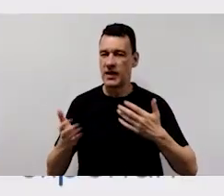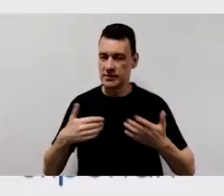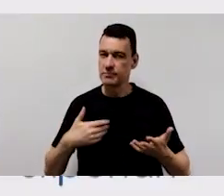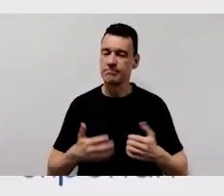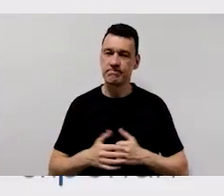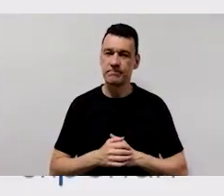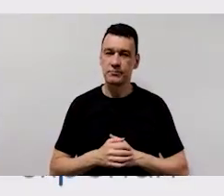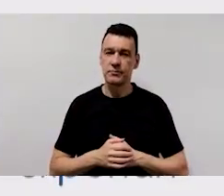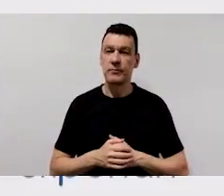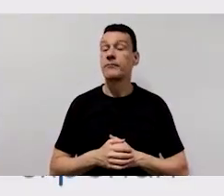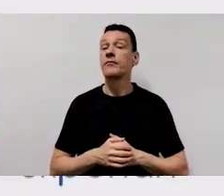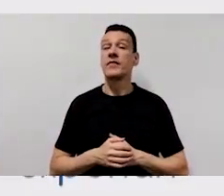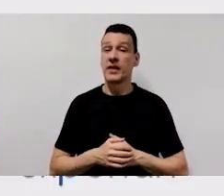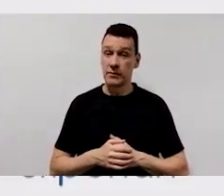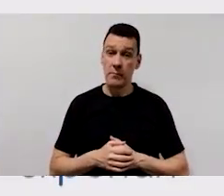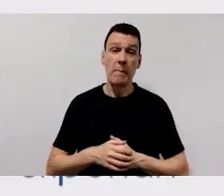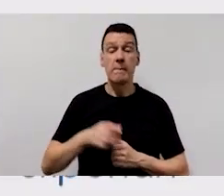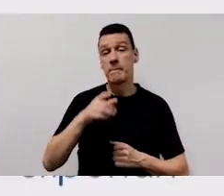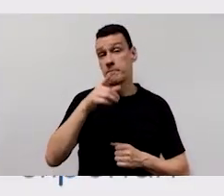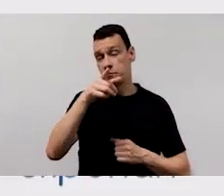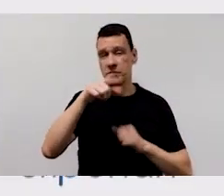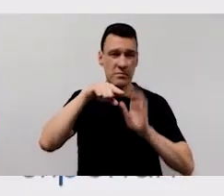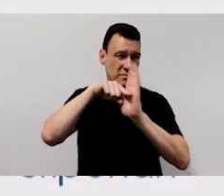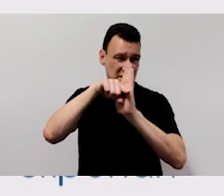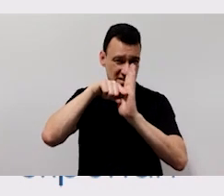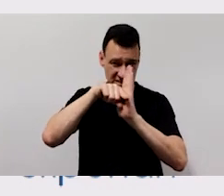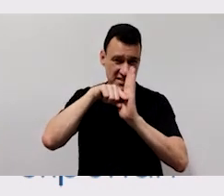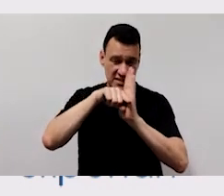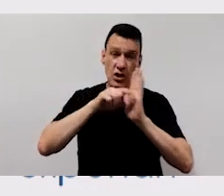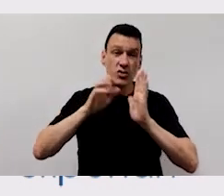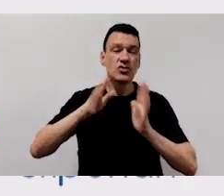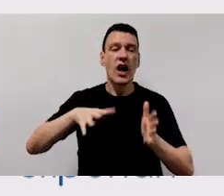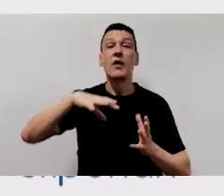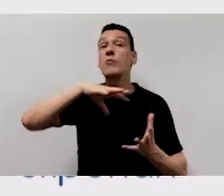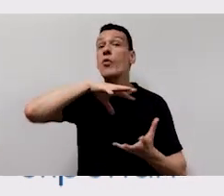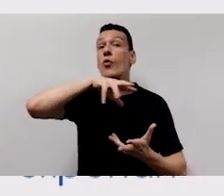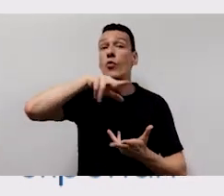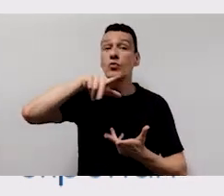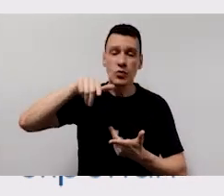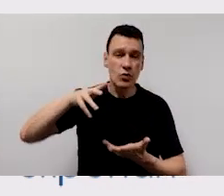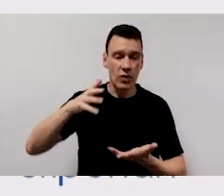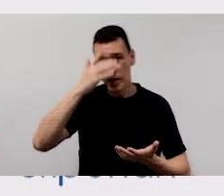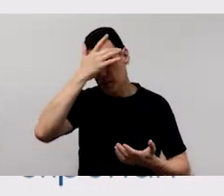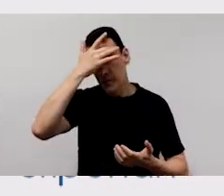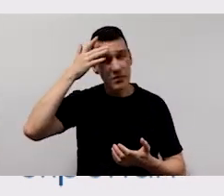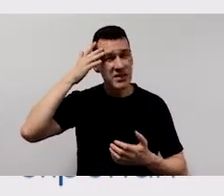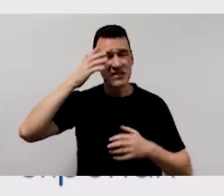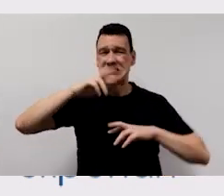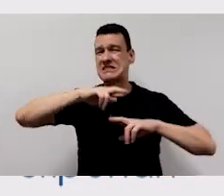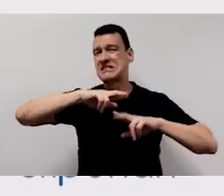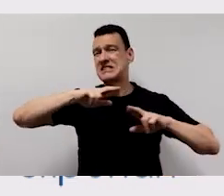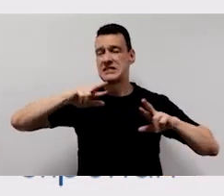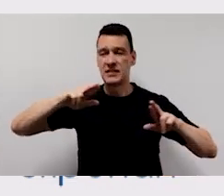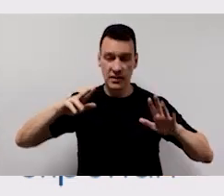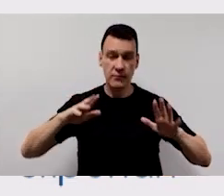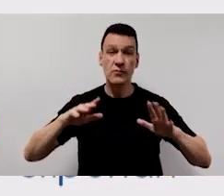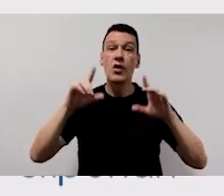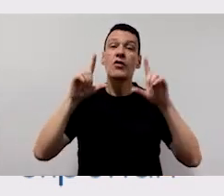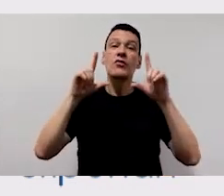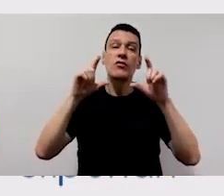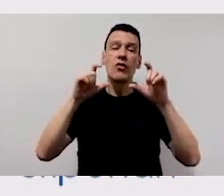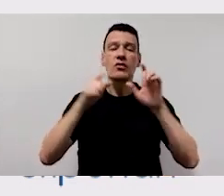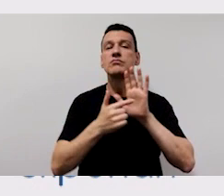Aqui, essa é uma pesquisa que a Serasa Experian rodou no mundo, com milhares de consumidores, e essa foto aqui traz um pouco do resultado